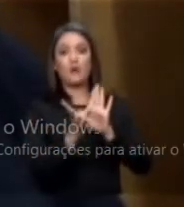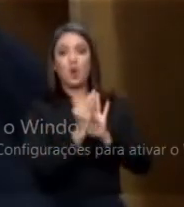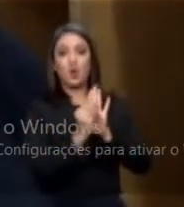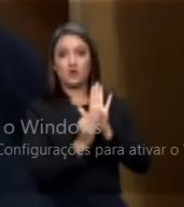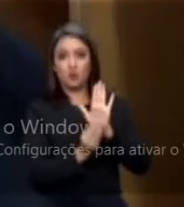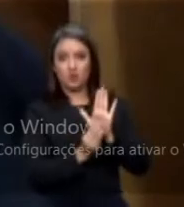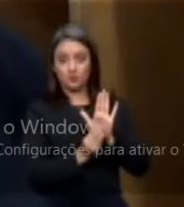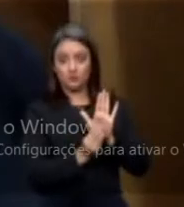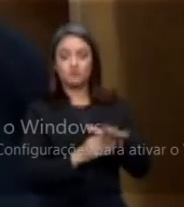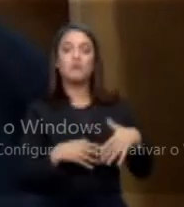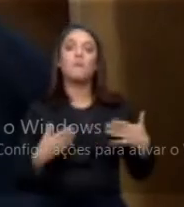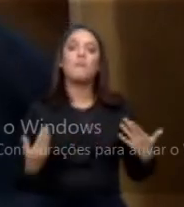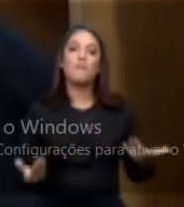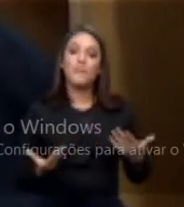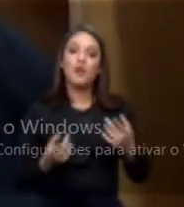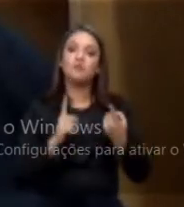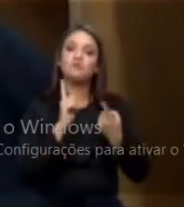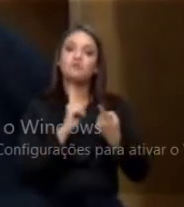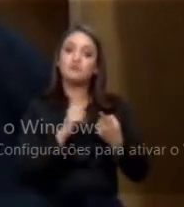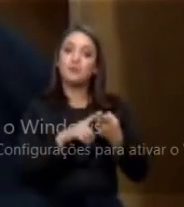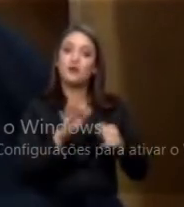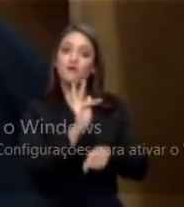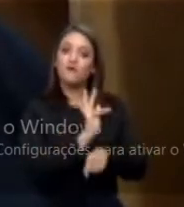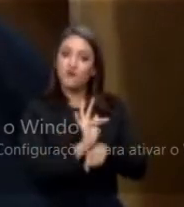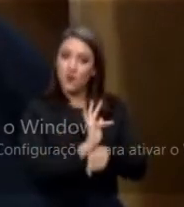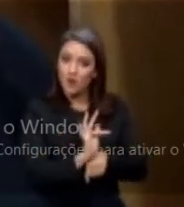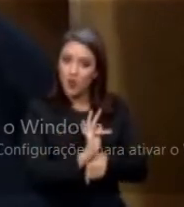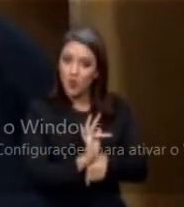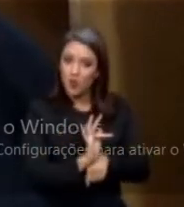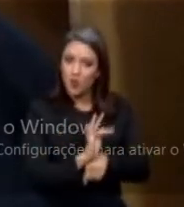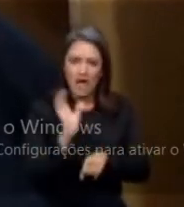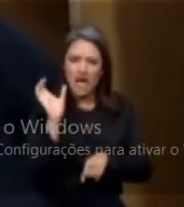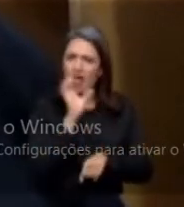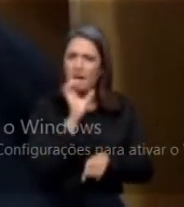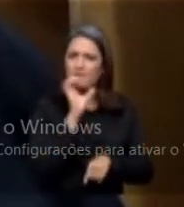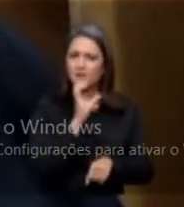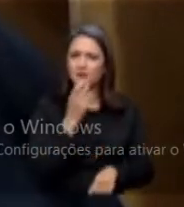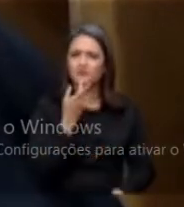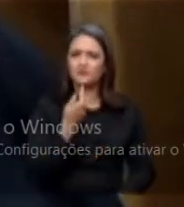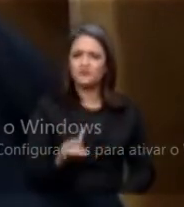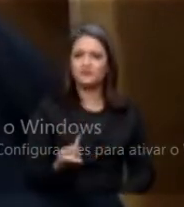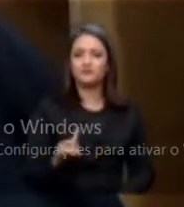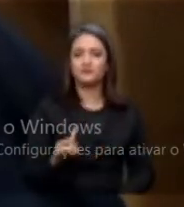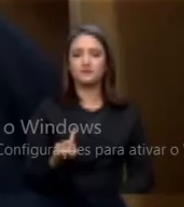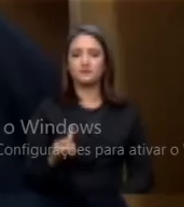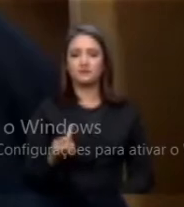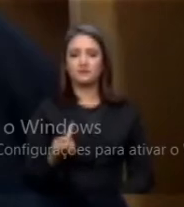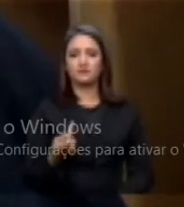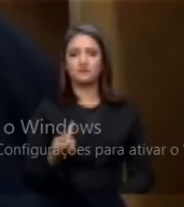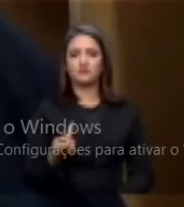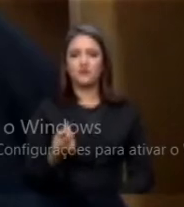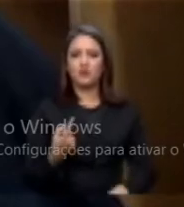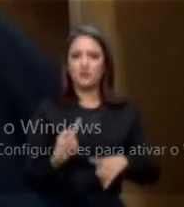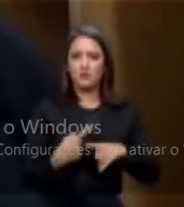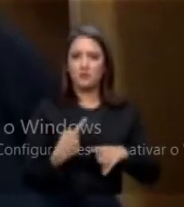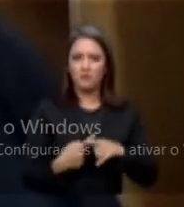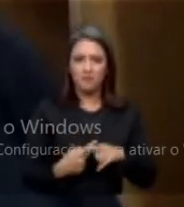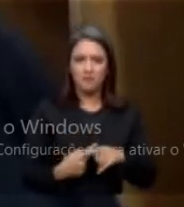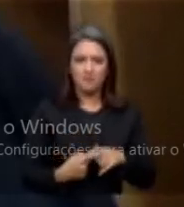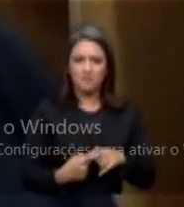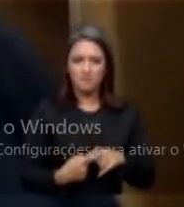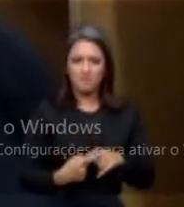material. Vamos à inconstitucionalidade formal rapidamente, até porque não parece ter